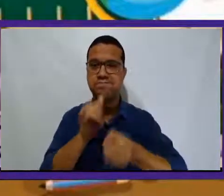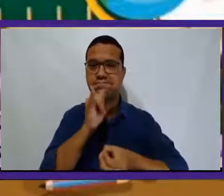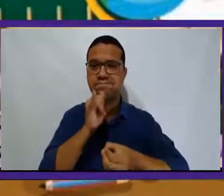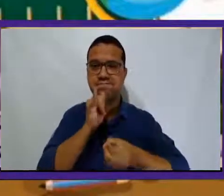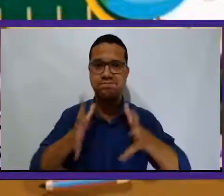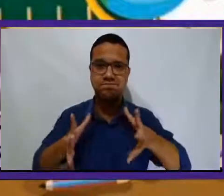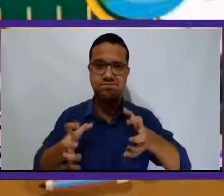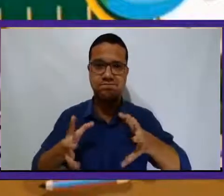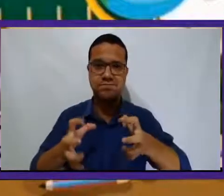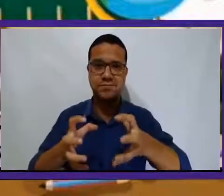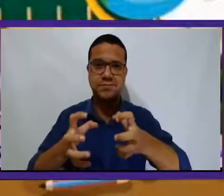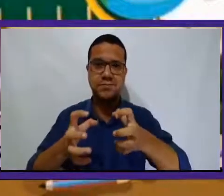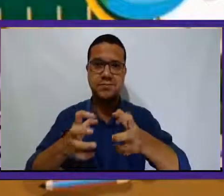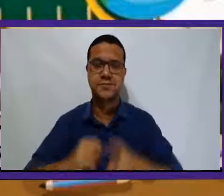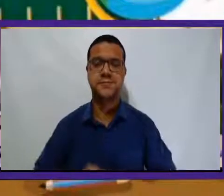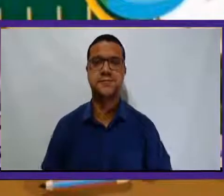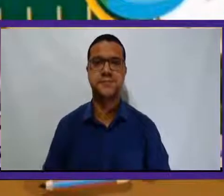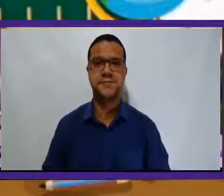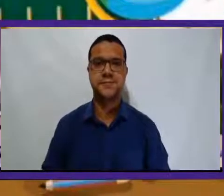câncer